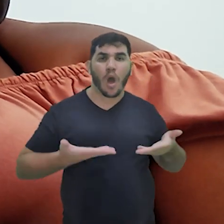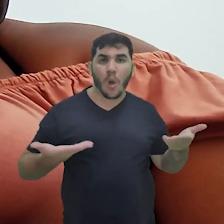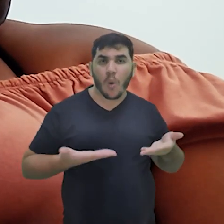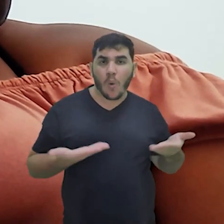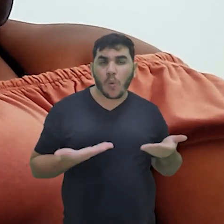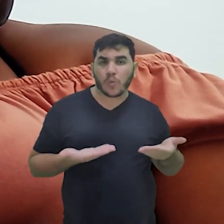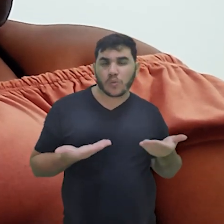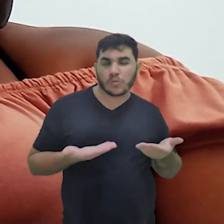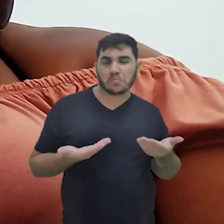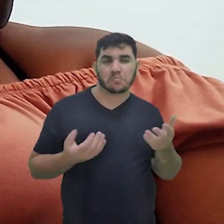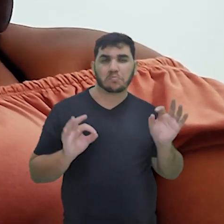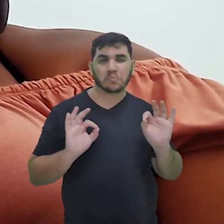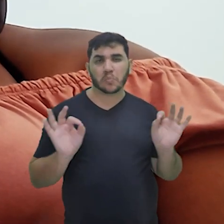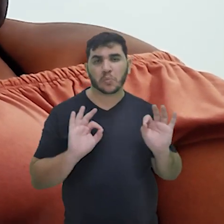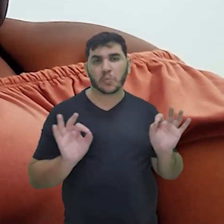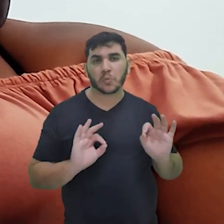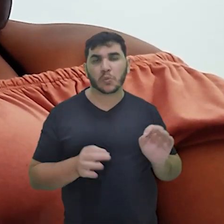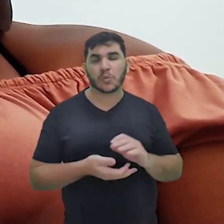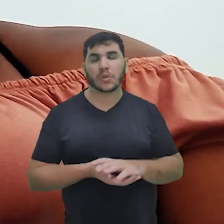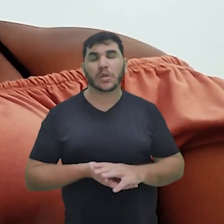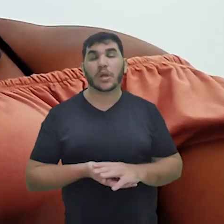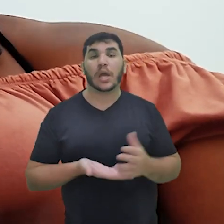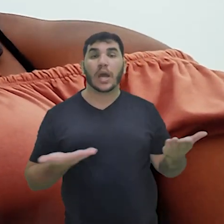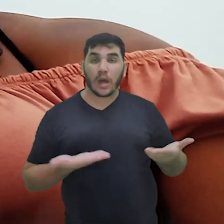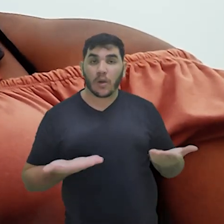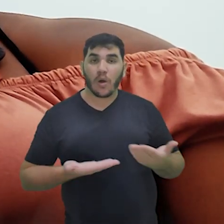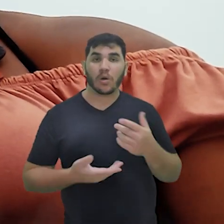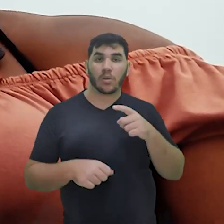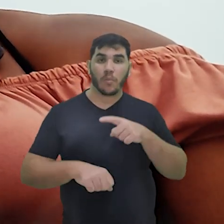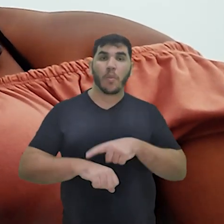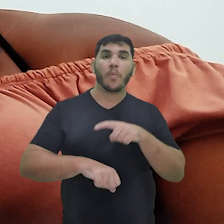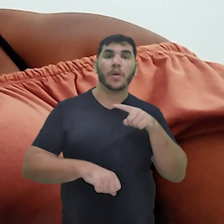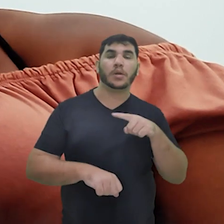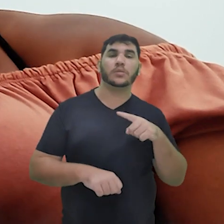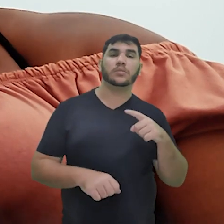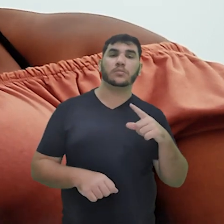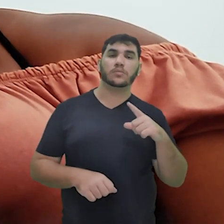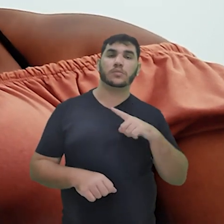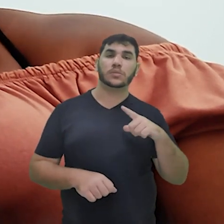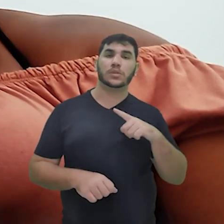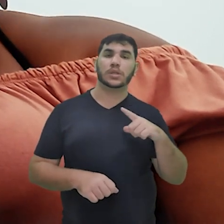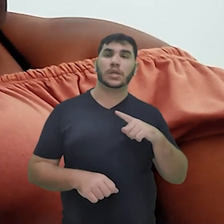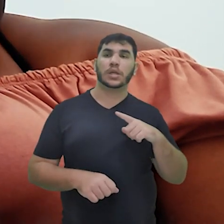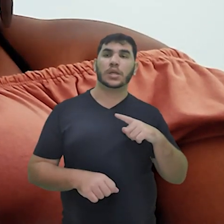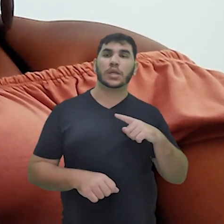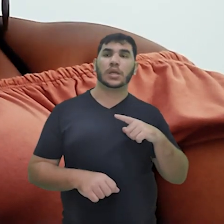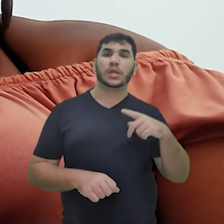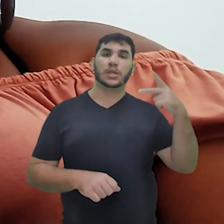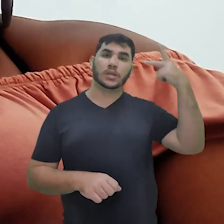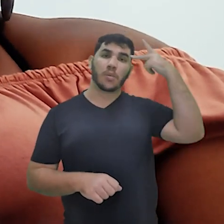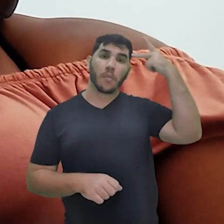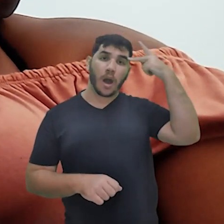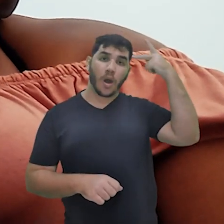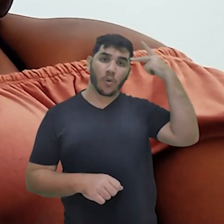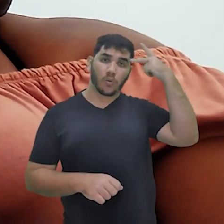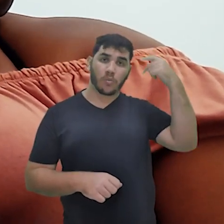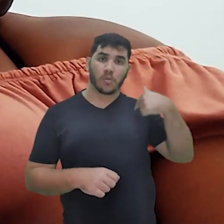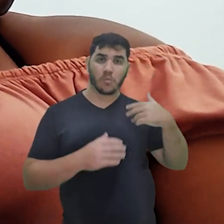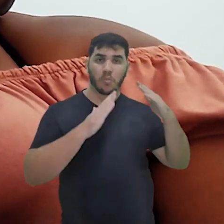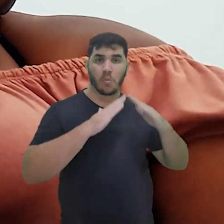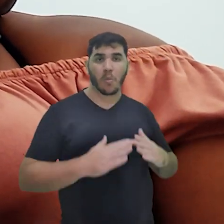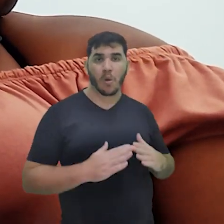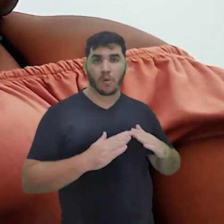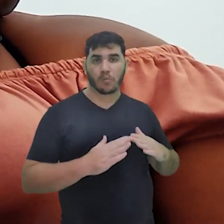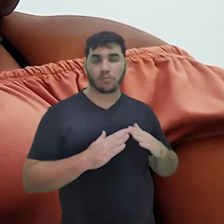onde estamos hoje, né? Eu agora, nesse momento, estou no litoral de São Paulo,